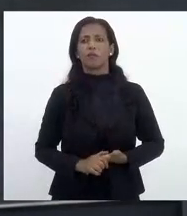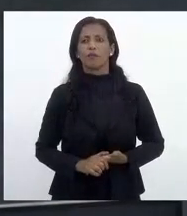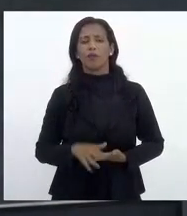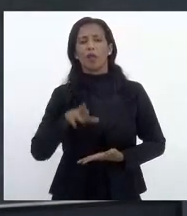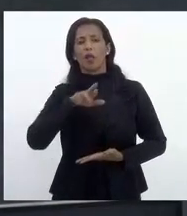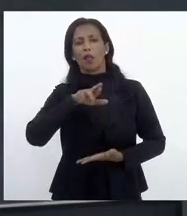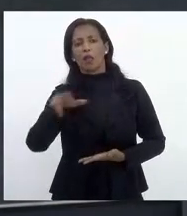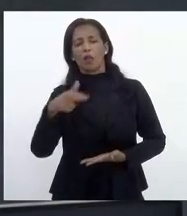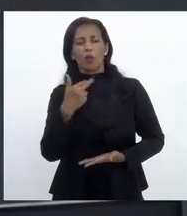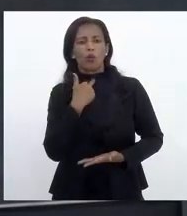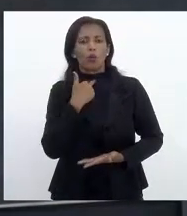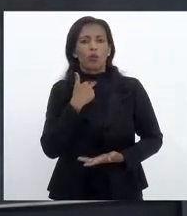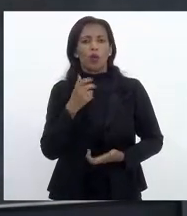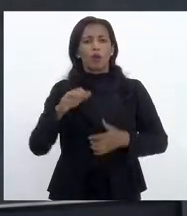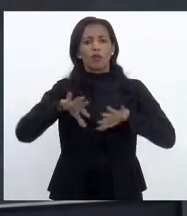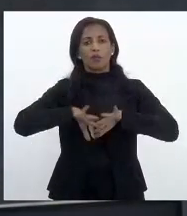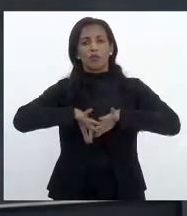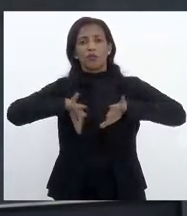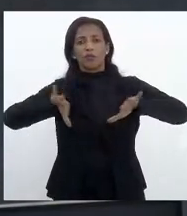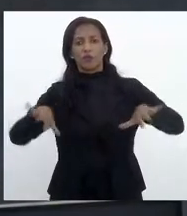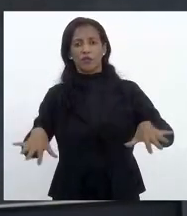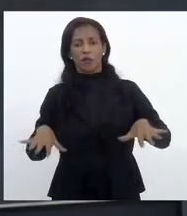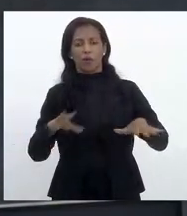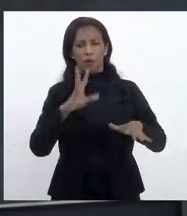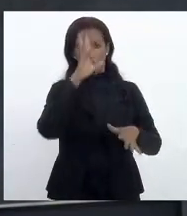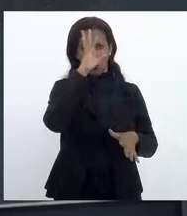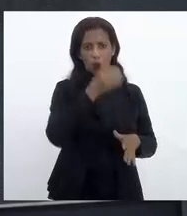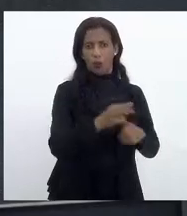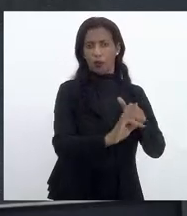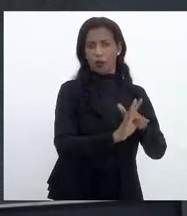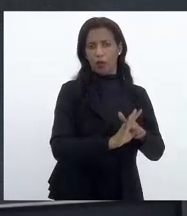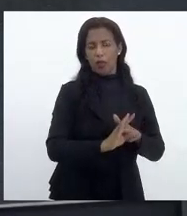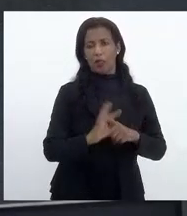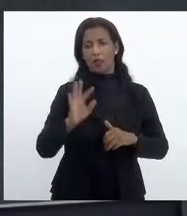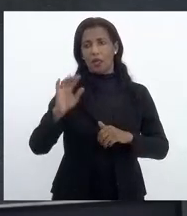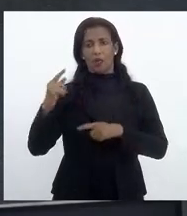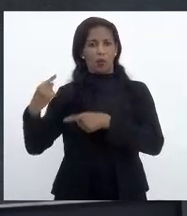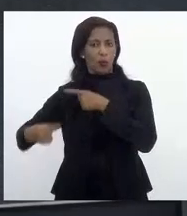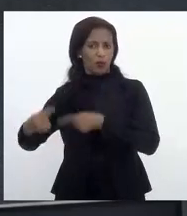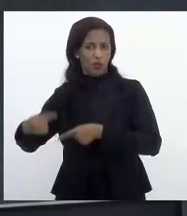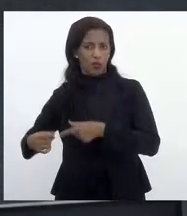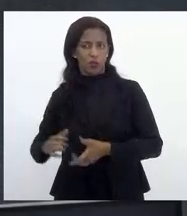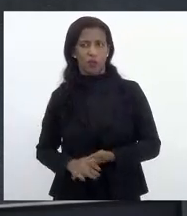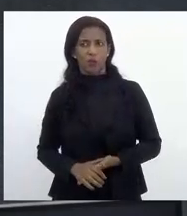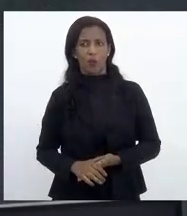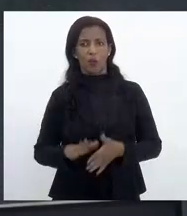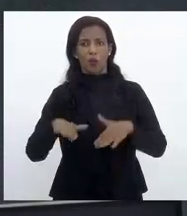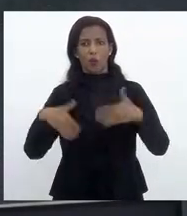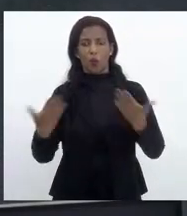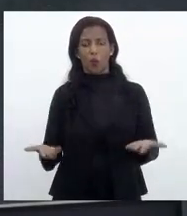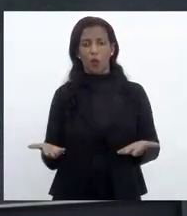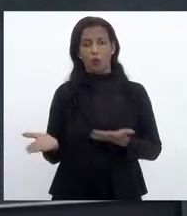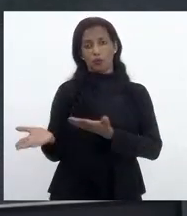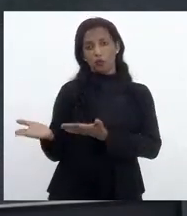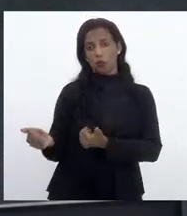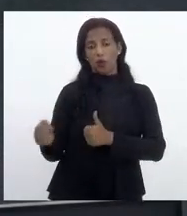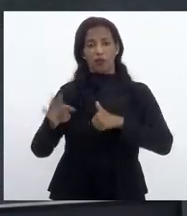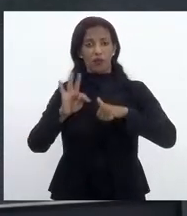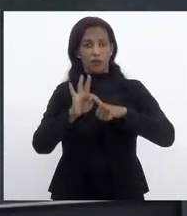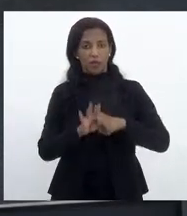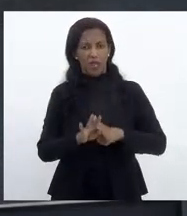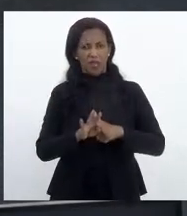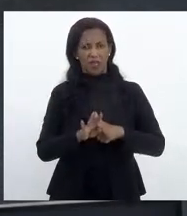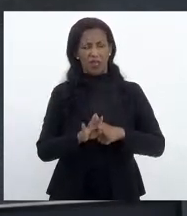de que não é possível fazer uma divisão entre uma decisão técnica e uma decisão política quando um jovem técnico